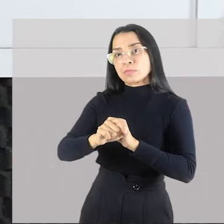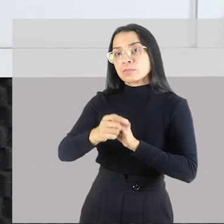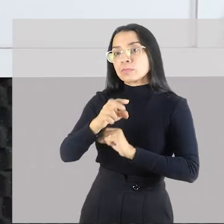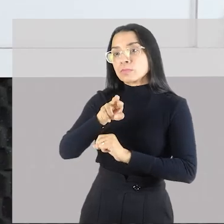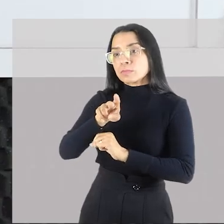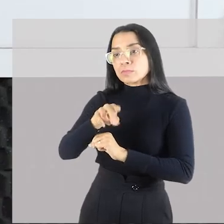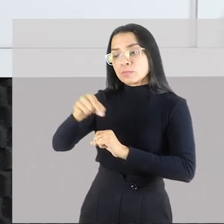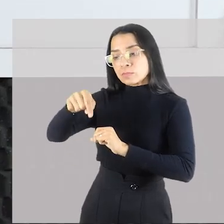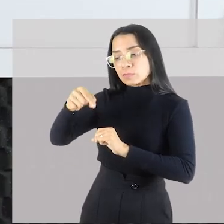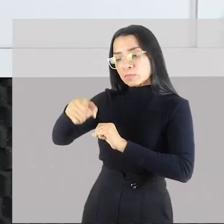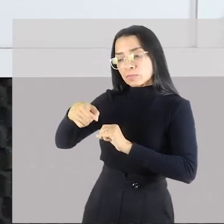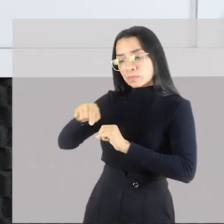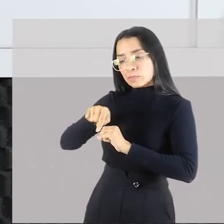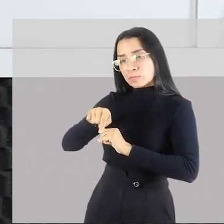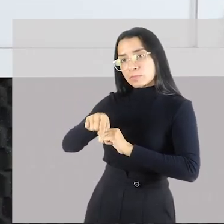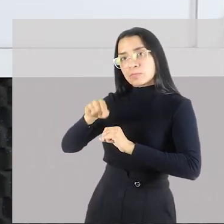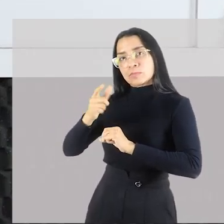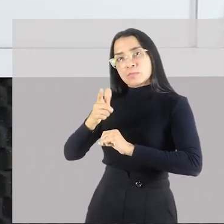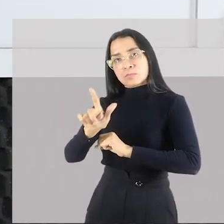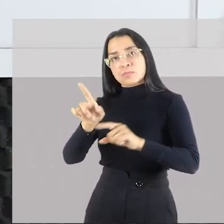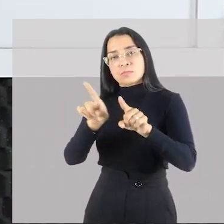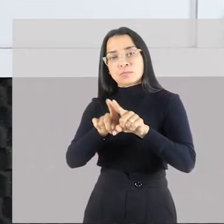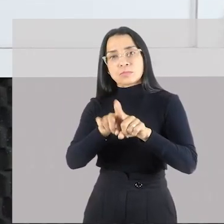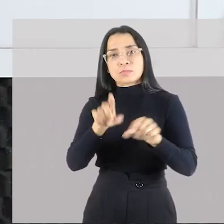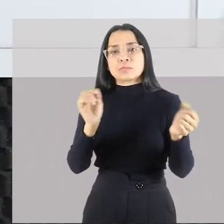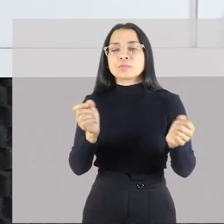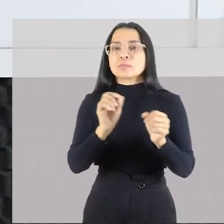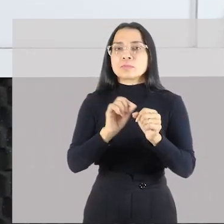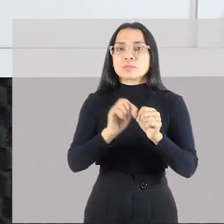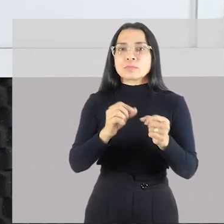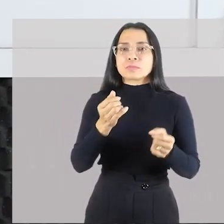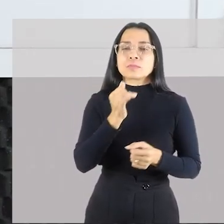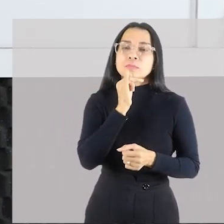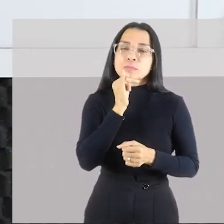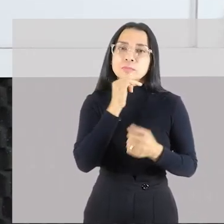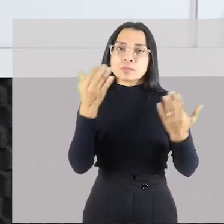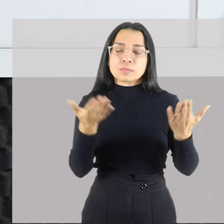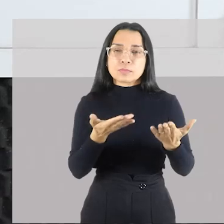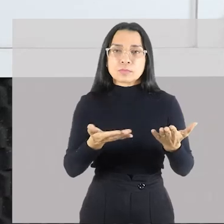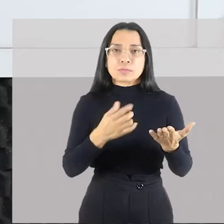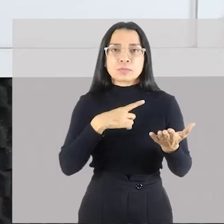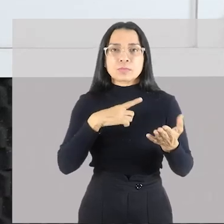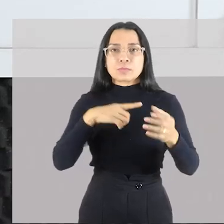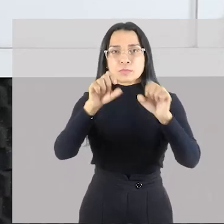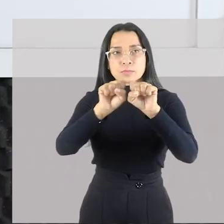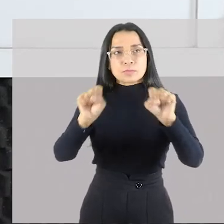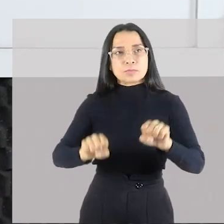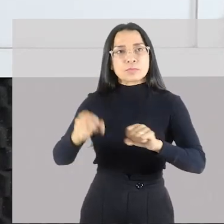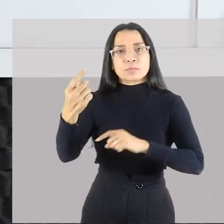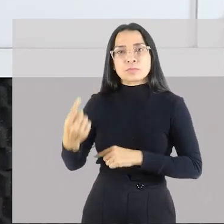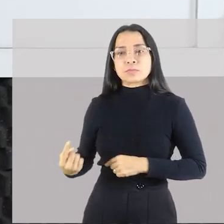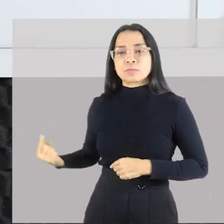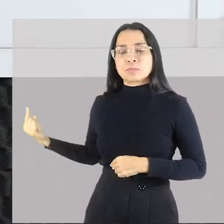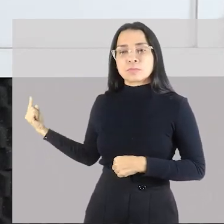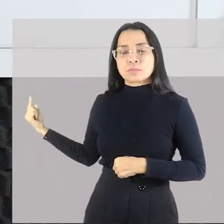desse aqui. Beleza? Então vamos fazer um exemplo aqui. Ó. Eu tenho um sistema 5x mais y igual a